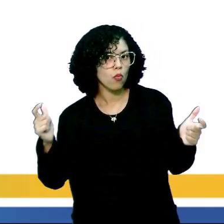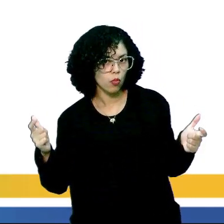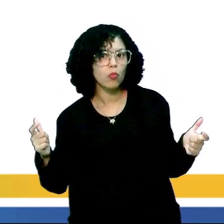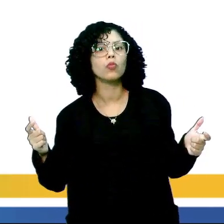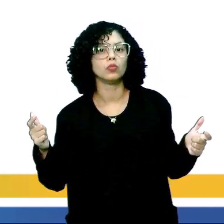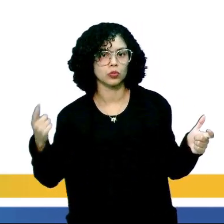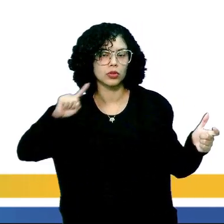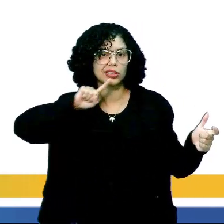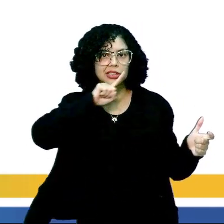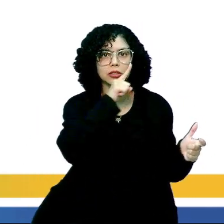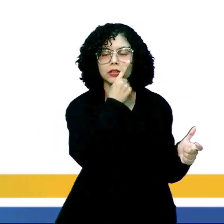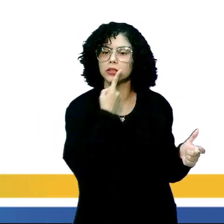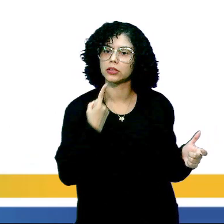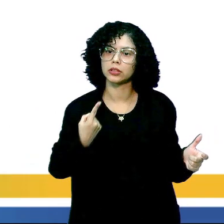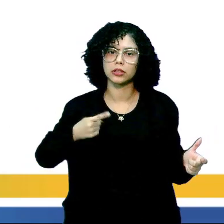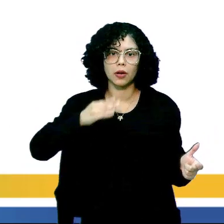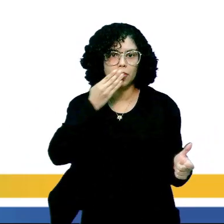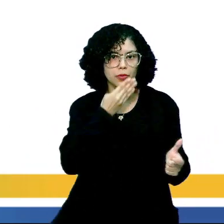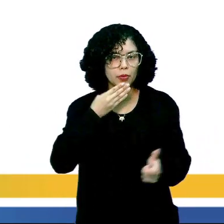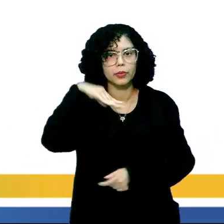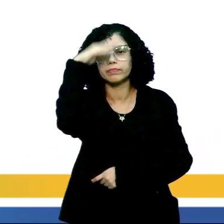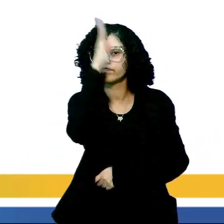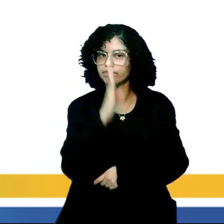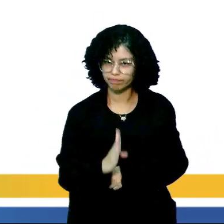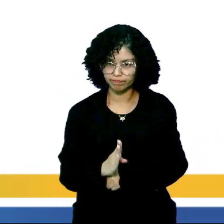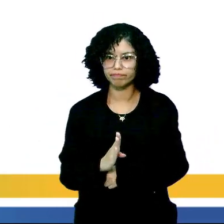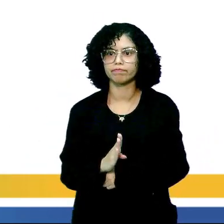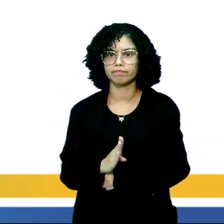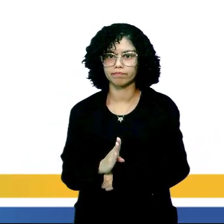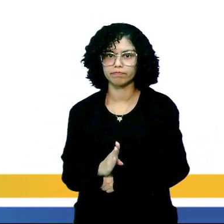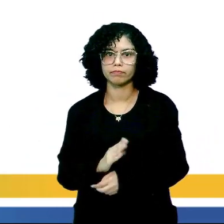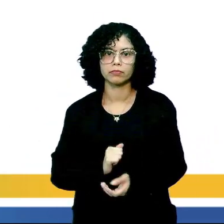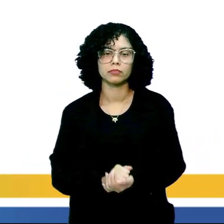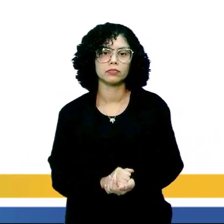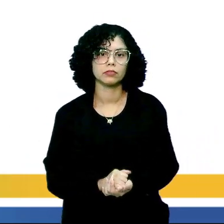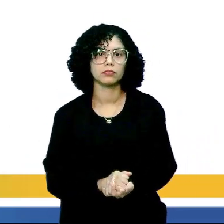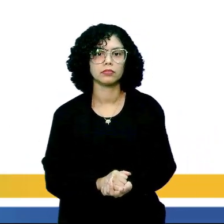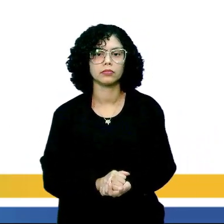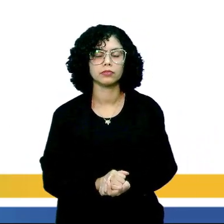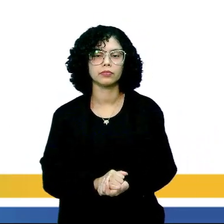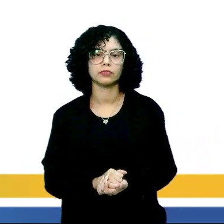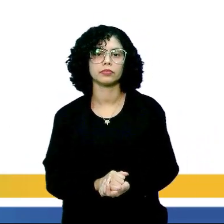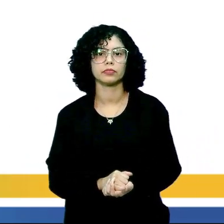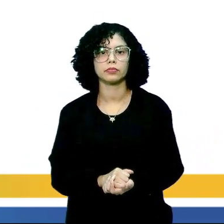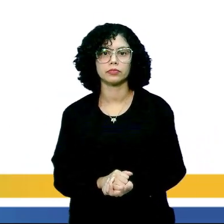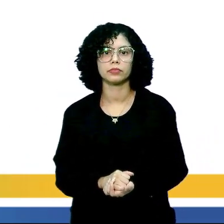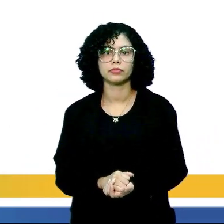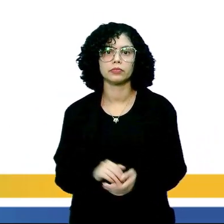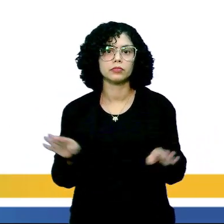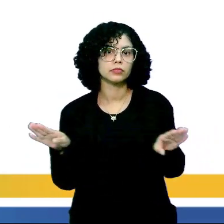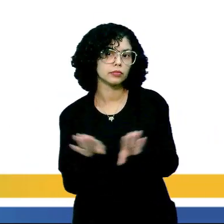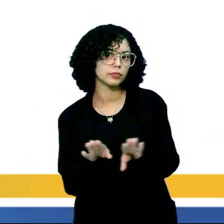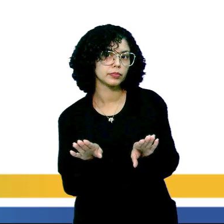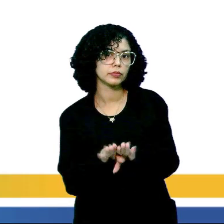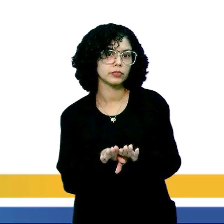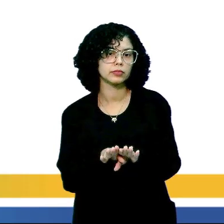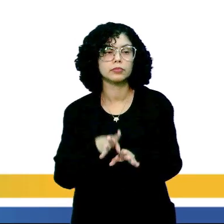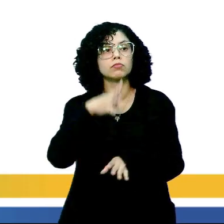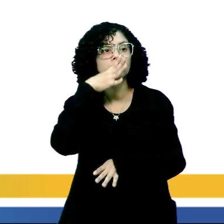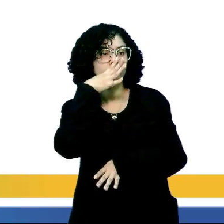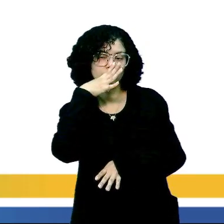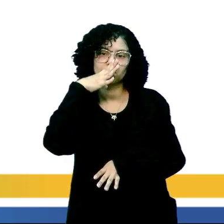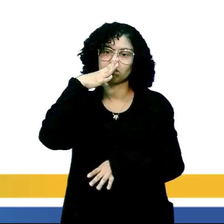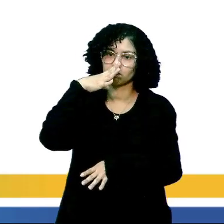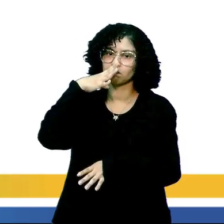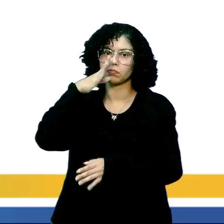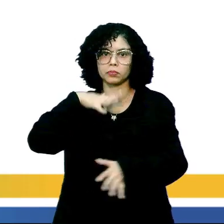no Haiti, alguns anos antes, que foi de escravos e que levou à libertação do Haiti. Então, isso inspirou também um